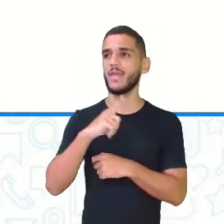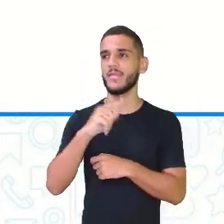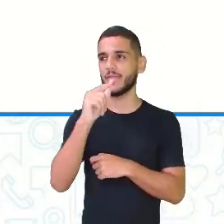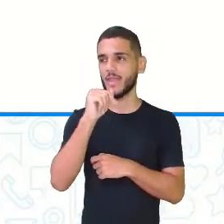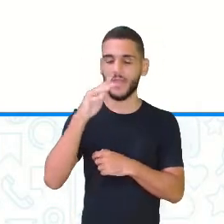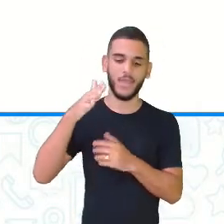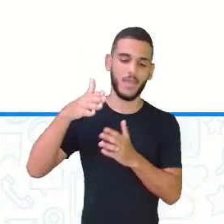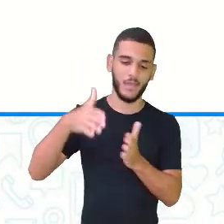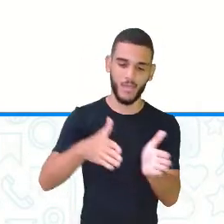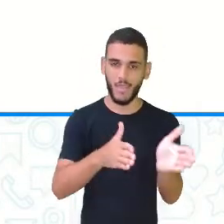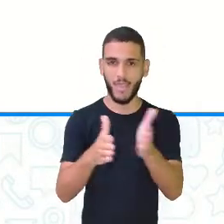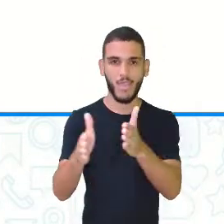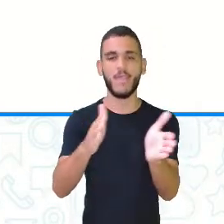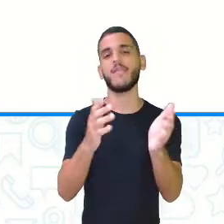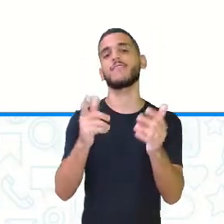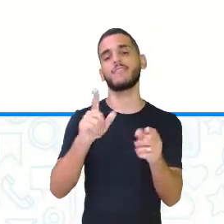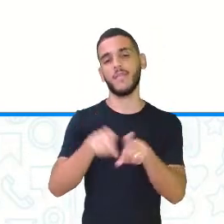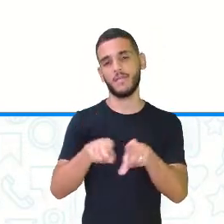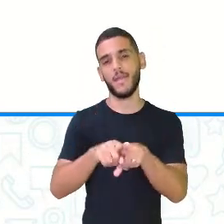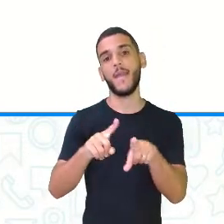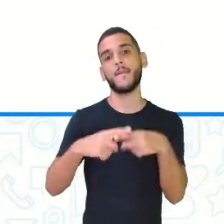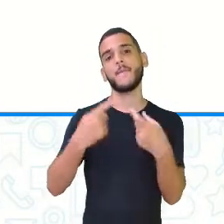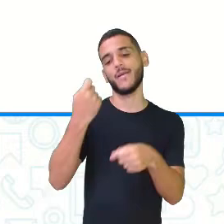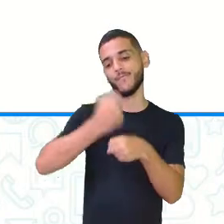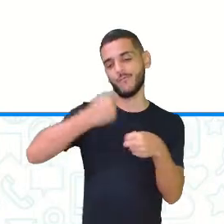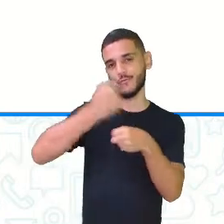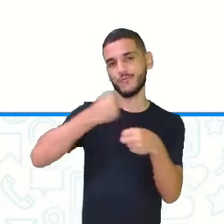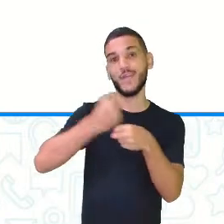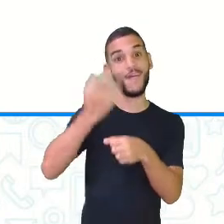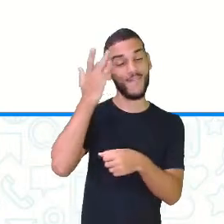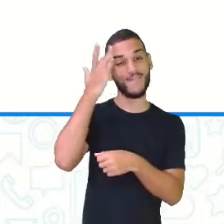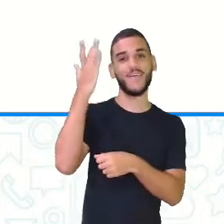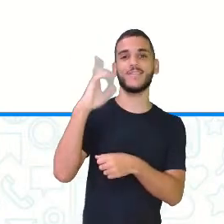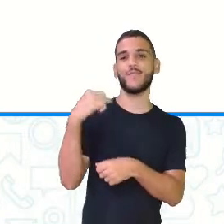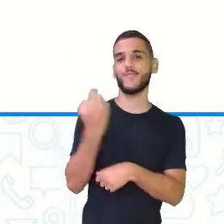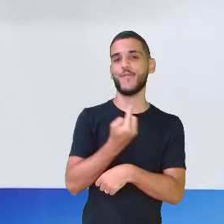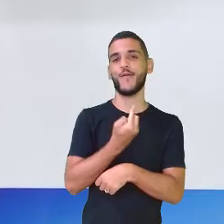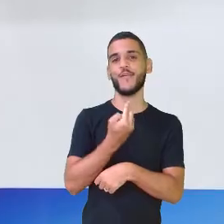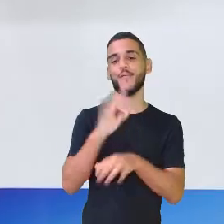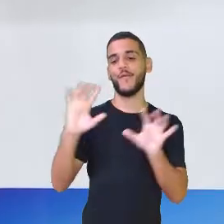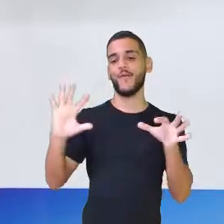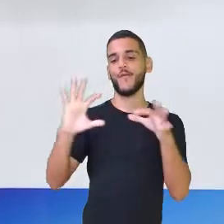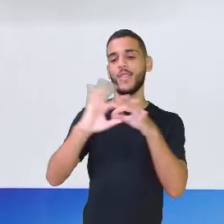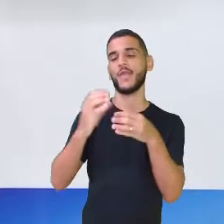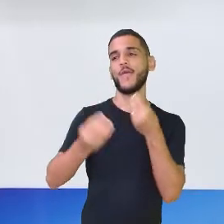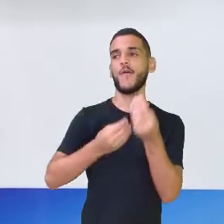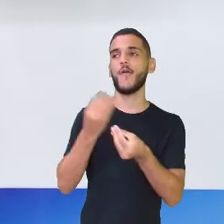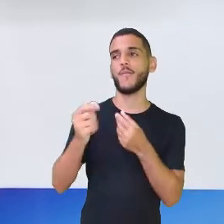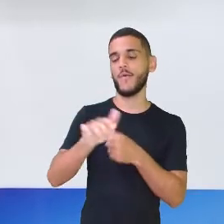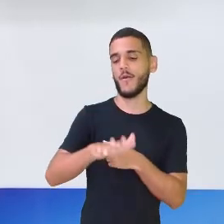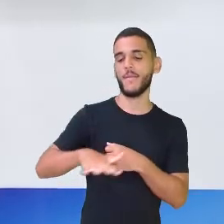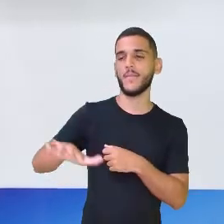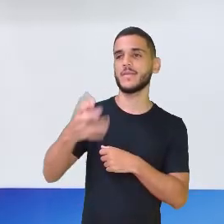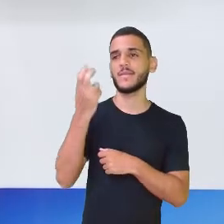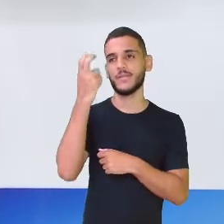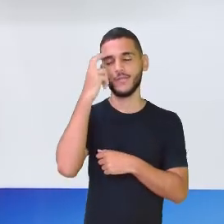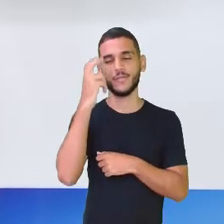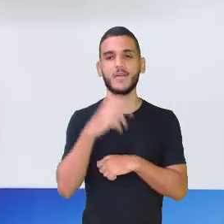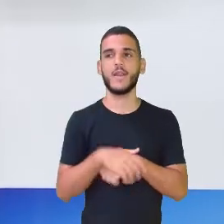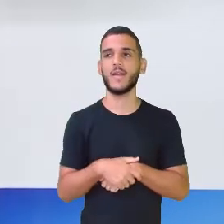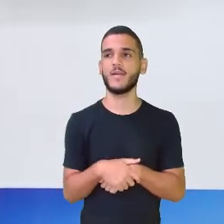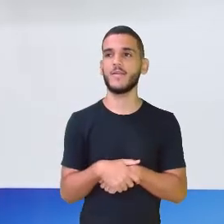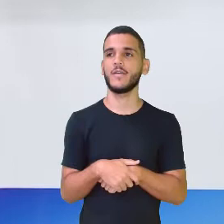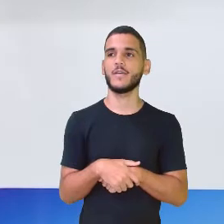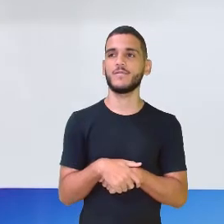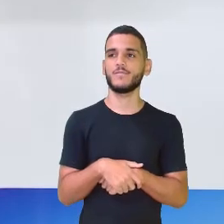fácil, hein? Pelas construções fica fácil. Aí a gente remete também a uma paisagem cultural, gente. E já